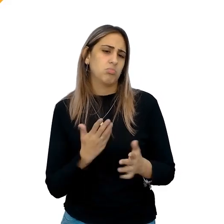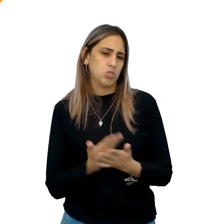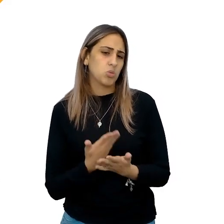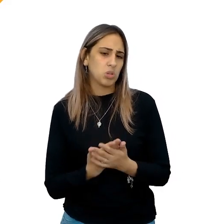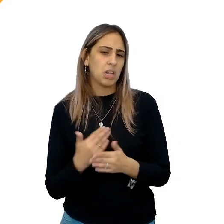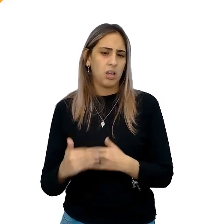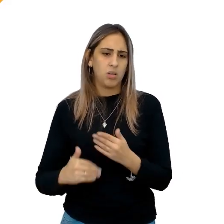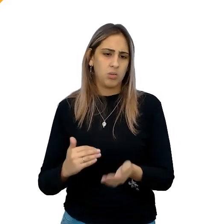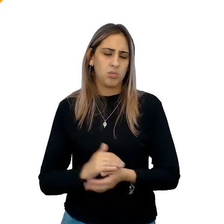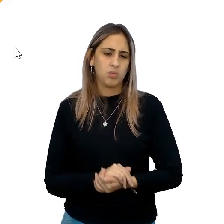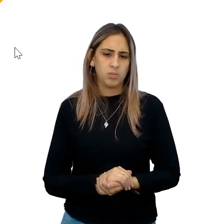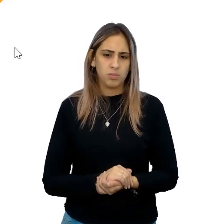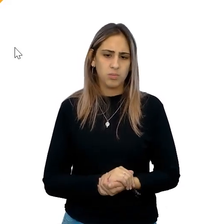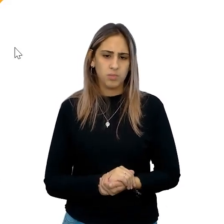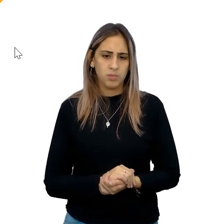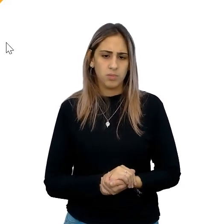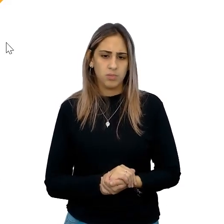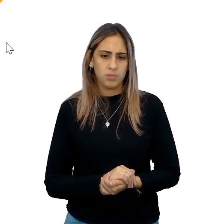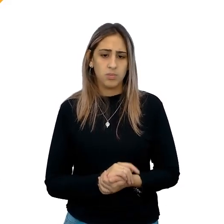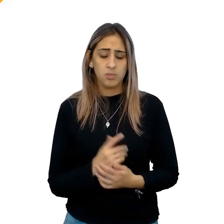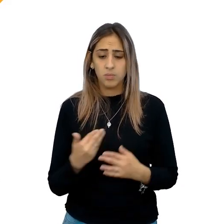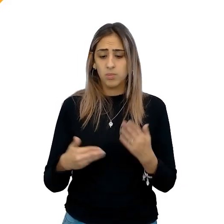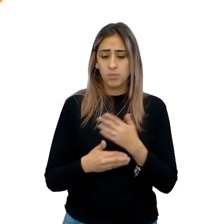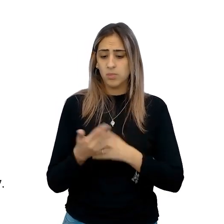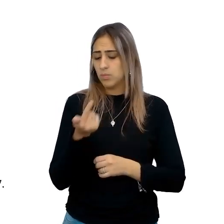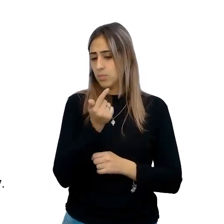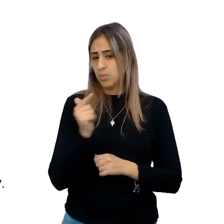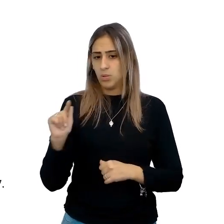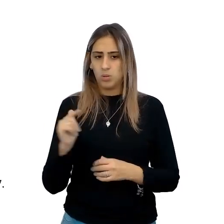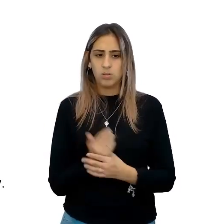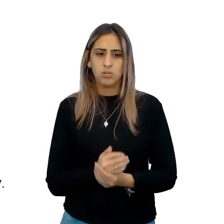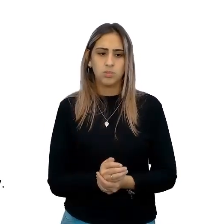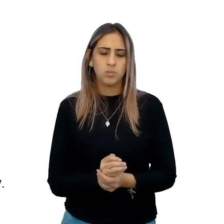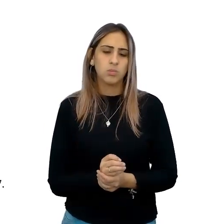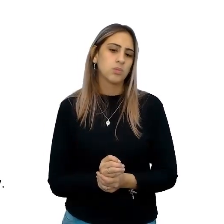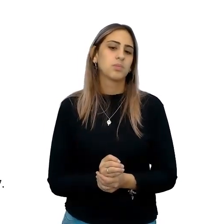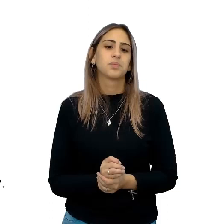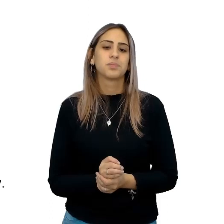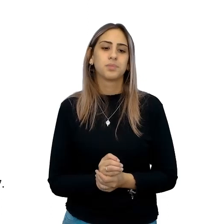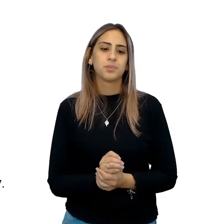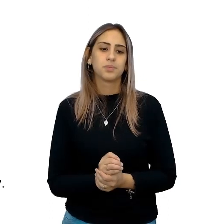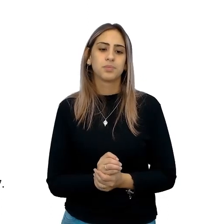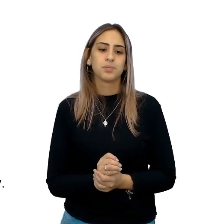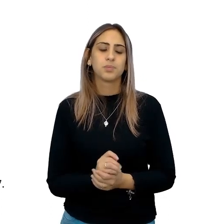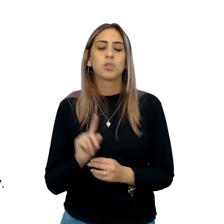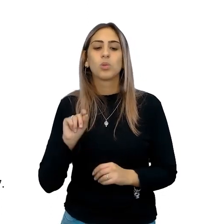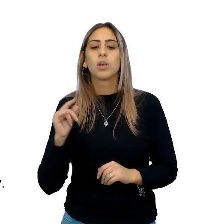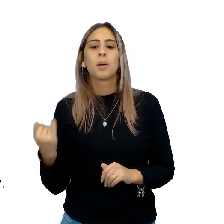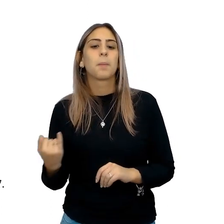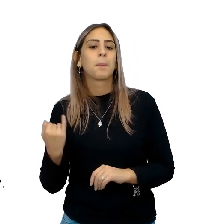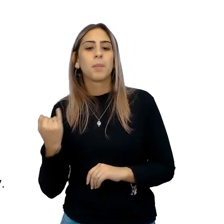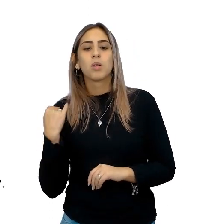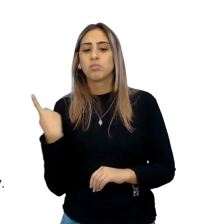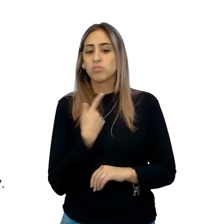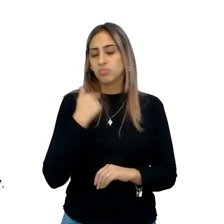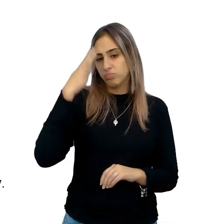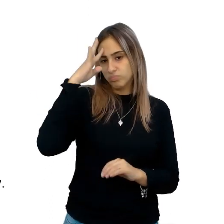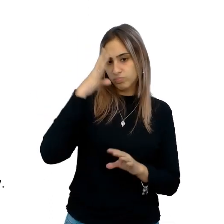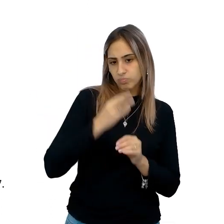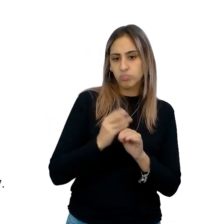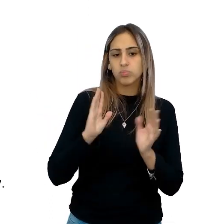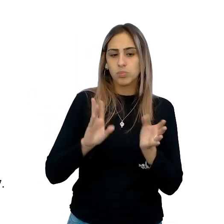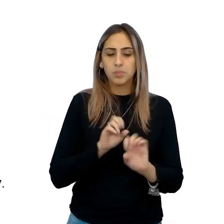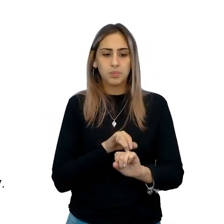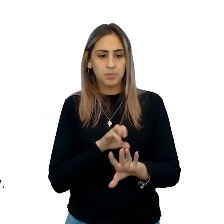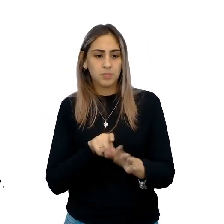bom? Vou passar, então, para o próximo slide. O que é importante a gente entender, né, que um